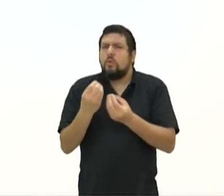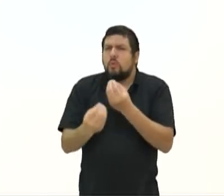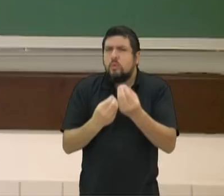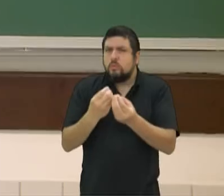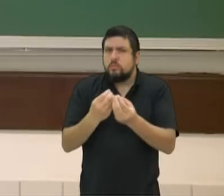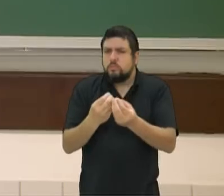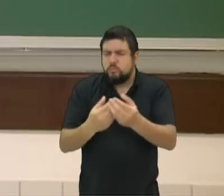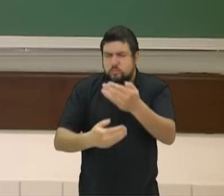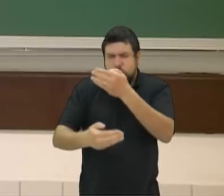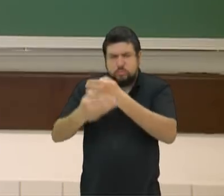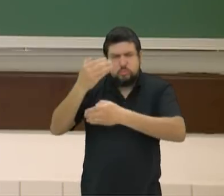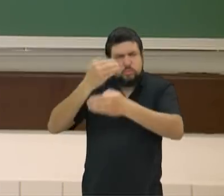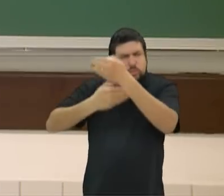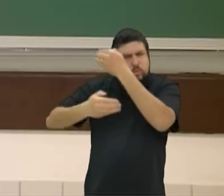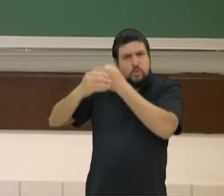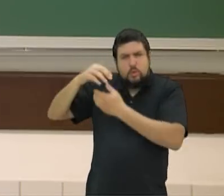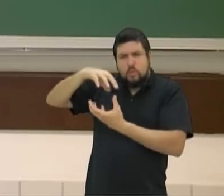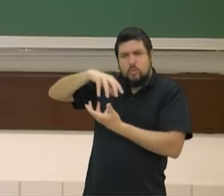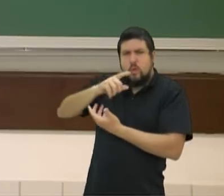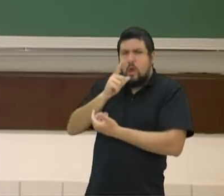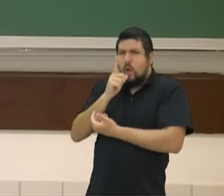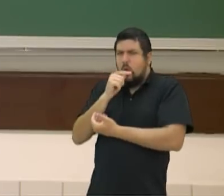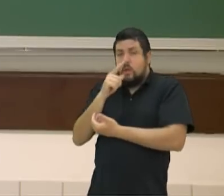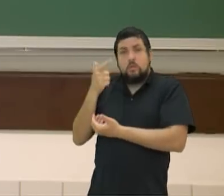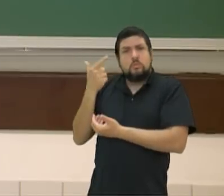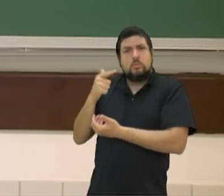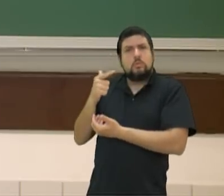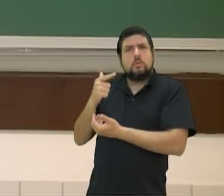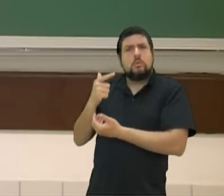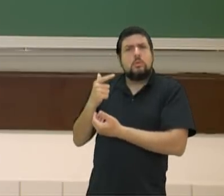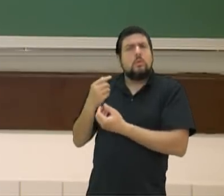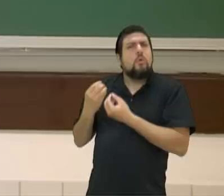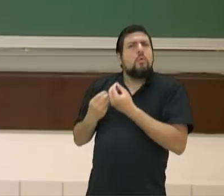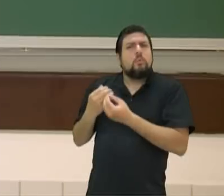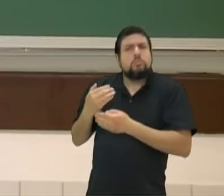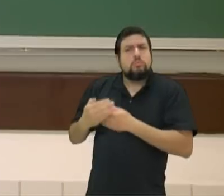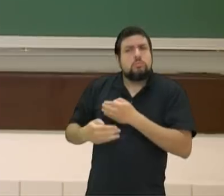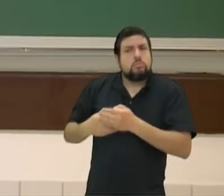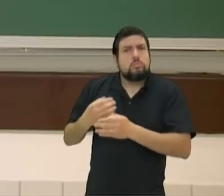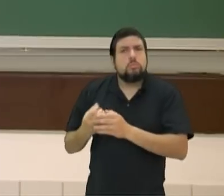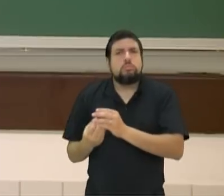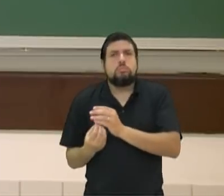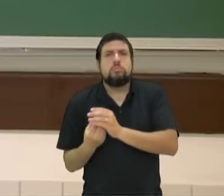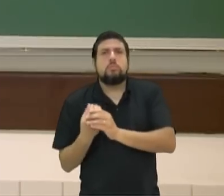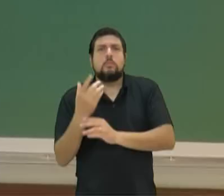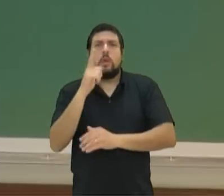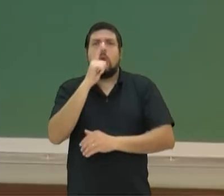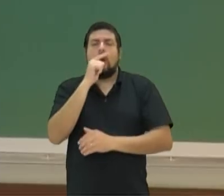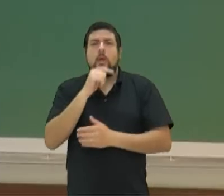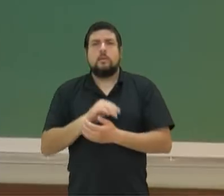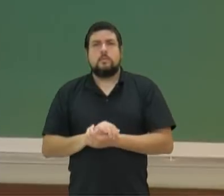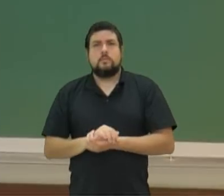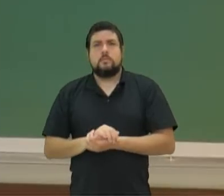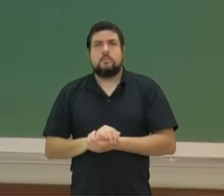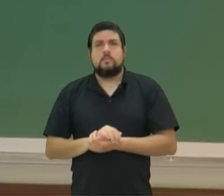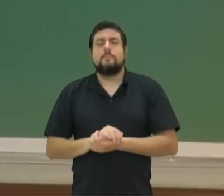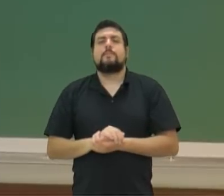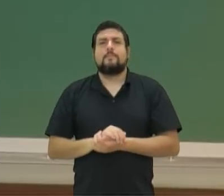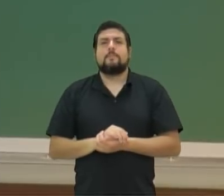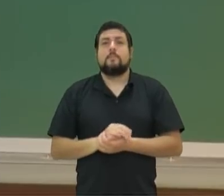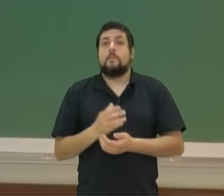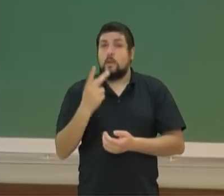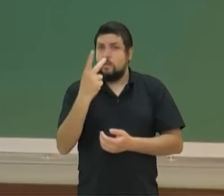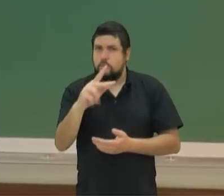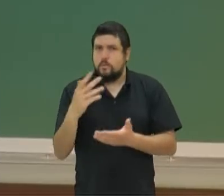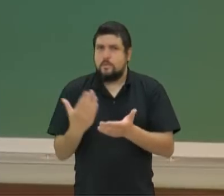não tinha água quando o planeta se formou. Ou tinha? A gente vai aprender. Não se esqueça de estar com o caderno em mãos para poder